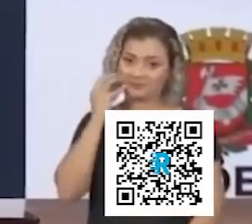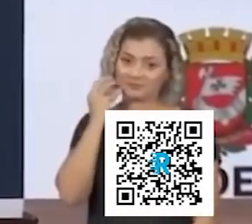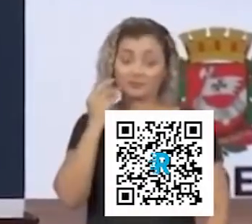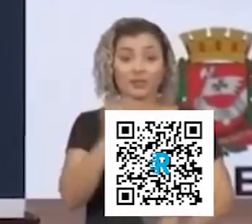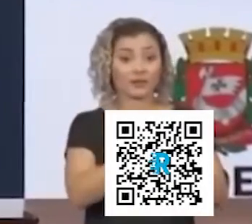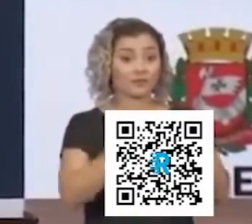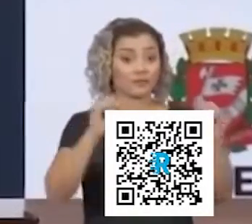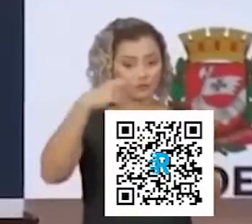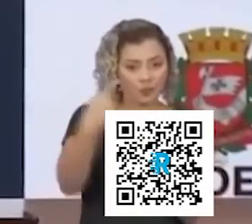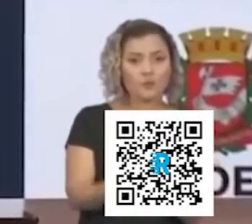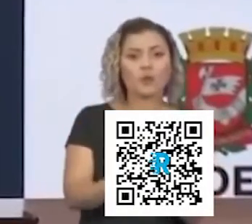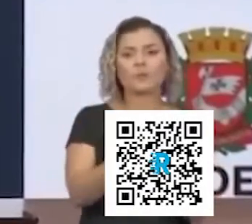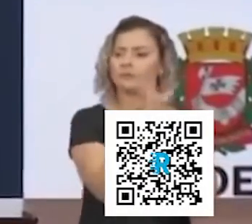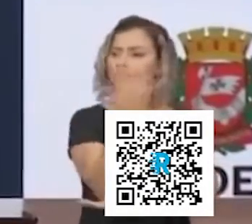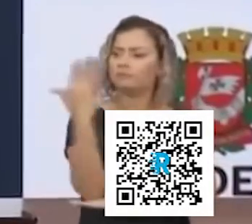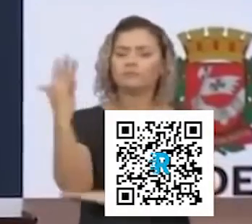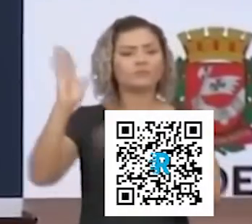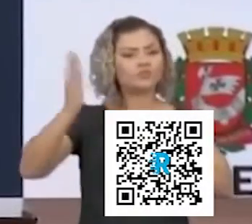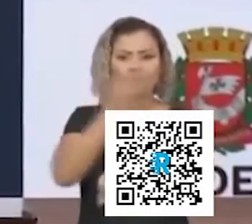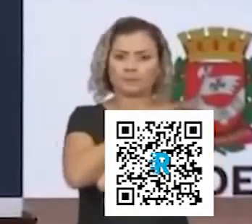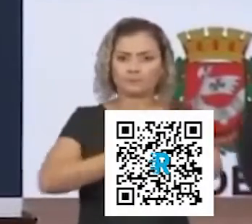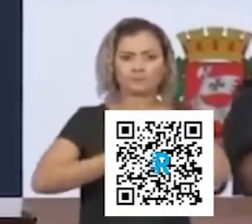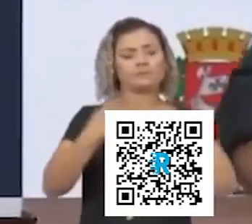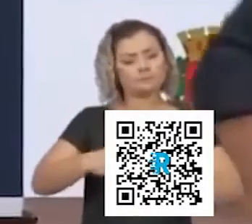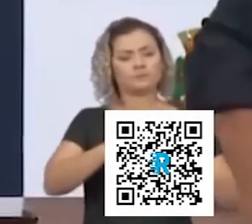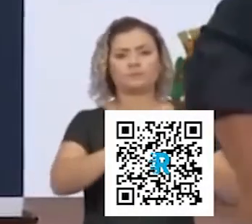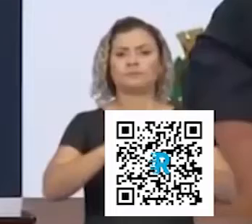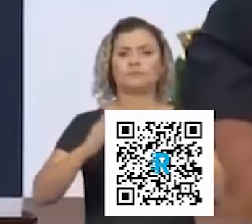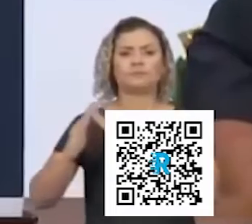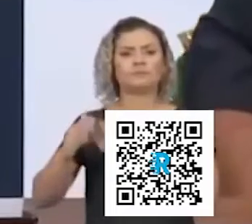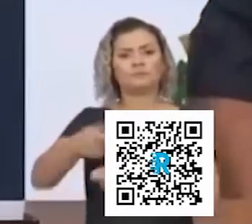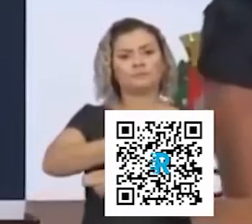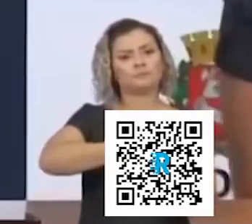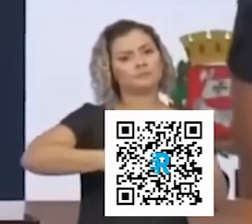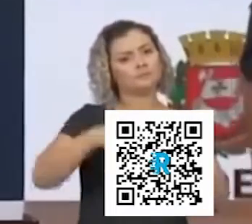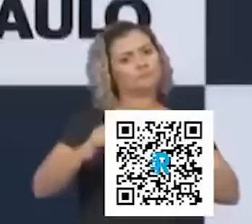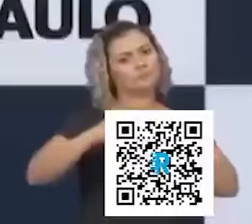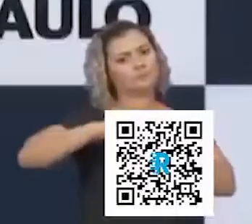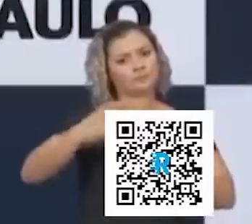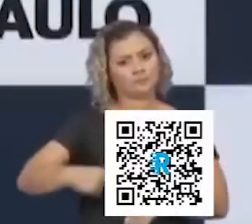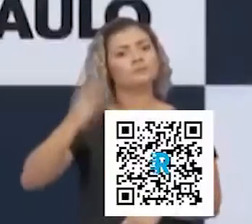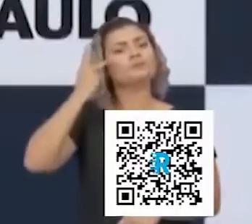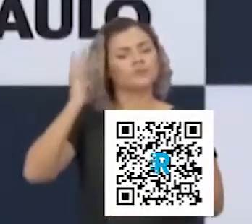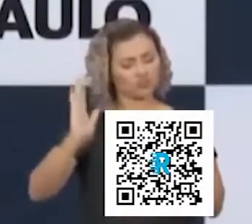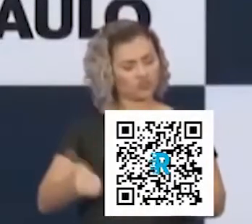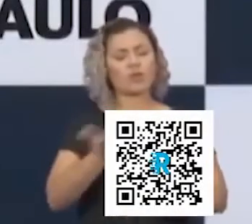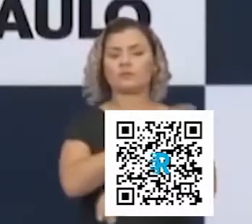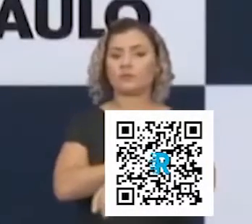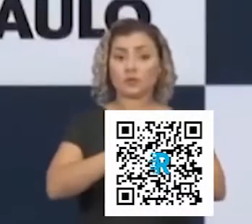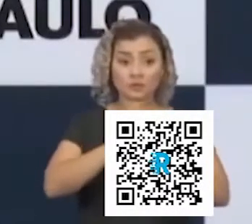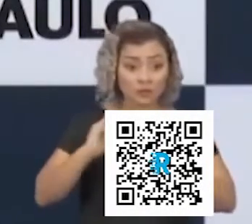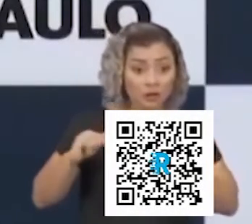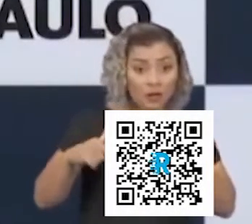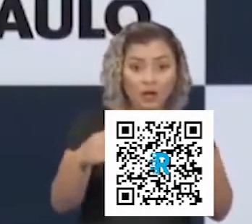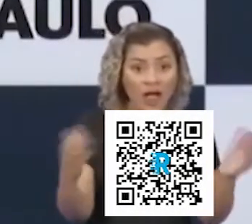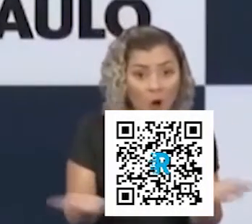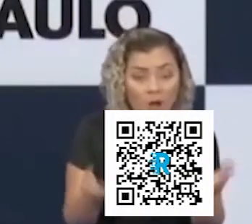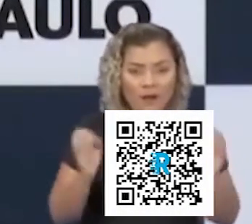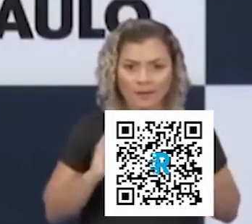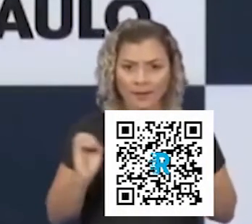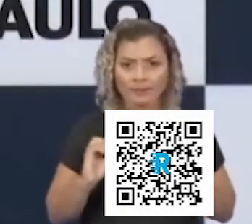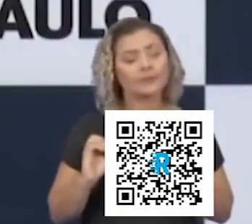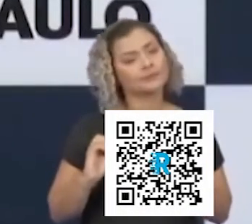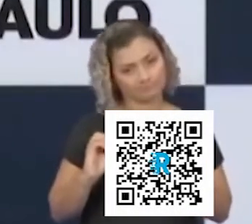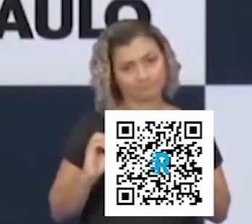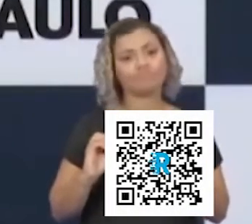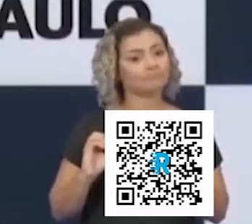compromisso ambiental já virou hábito entre os moradores e comerciantes da capital. que se a gente não fizer isso agora, a gente